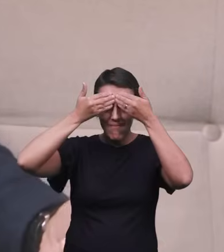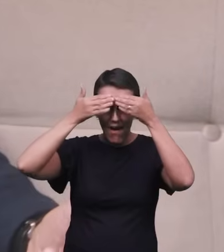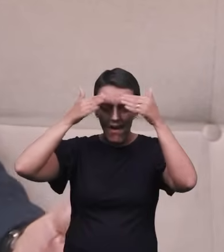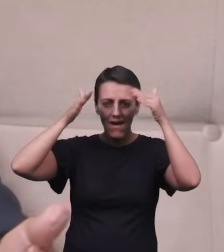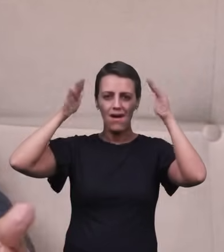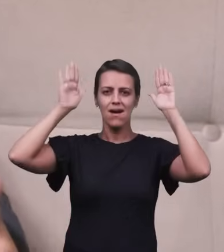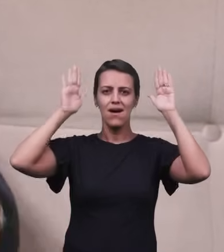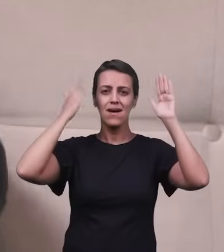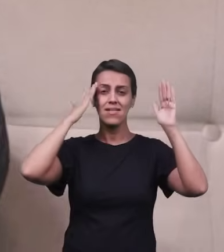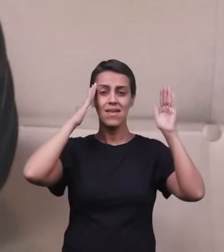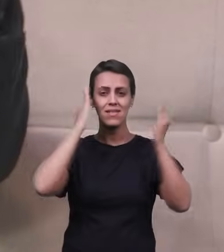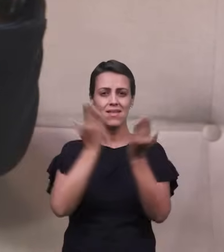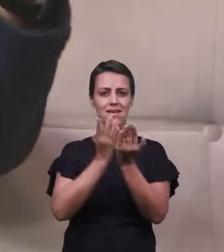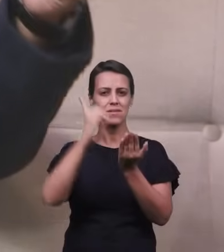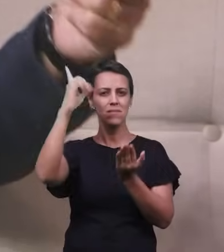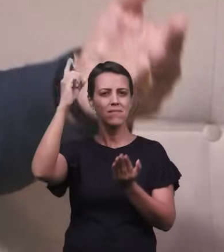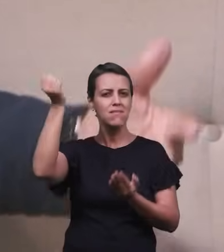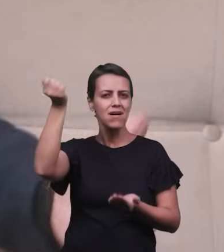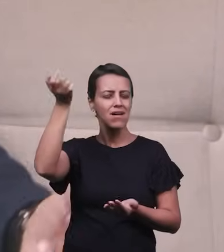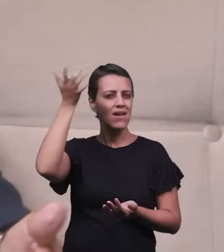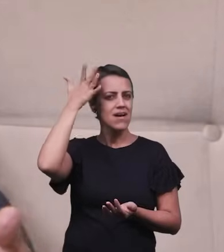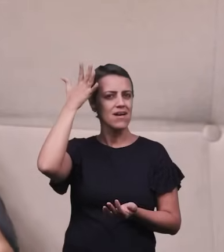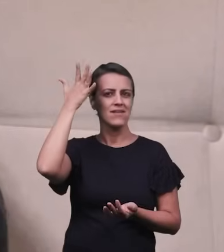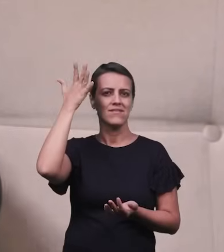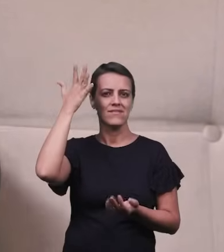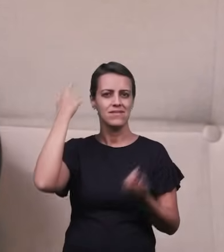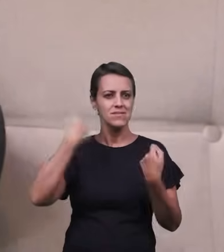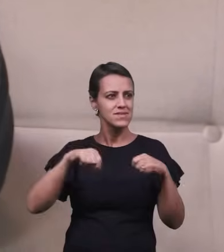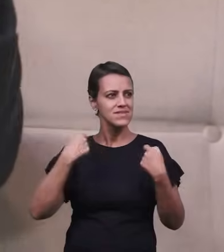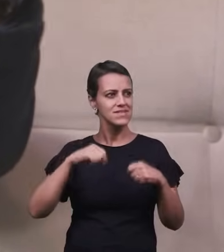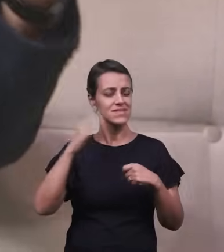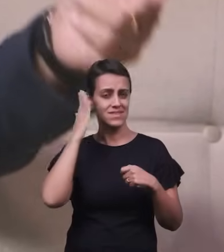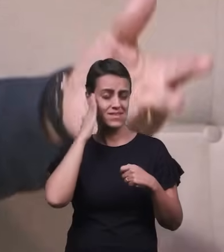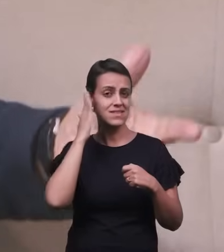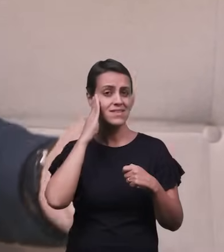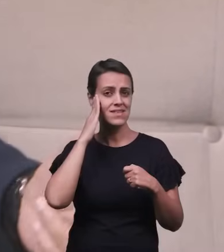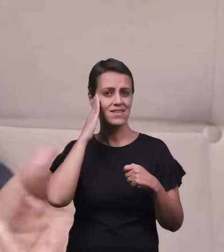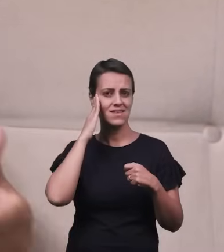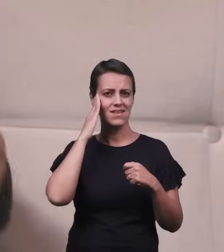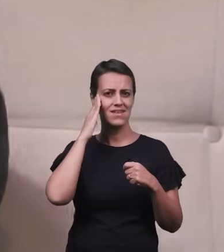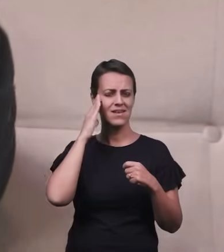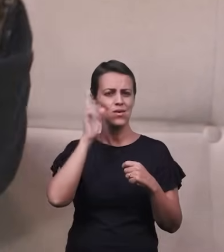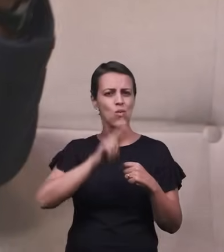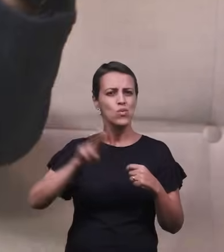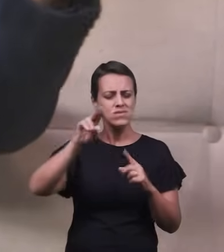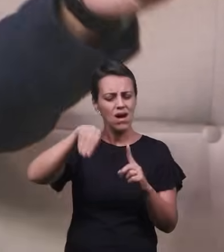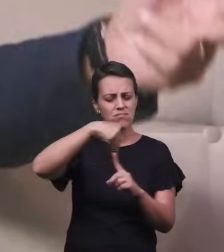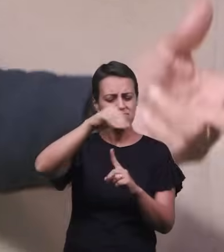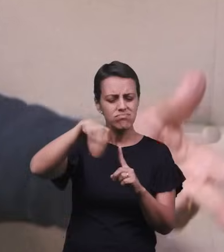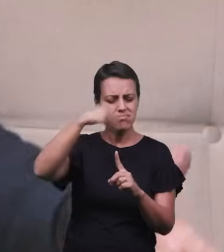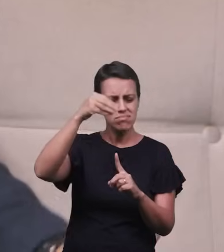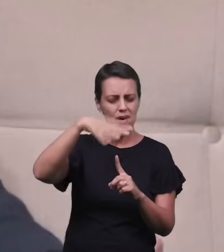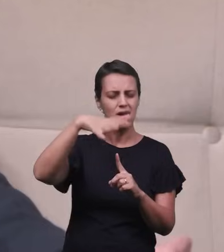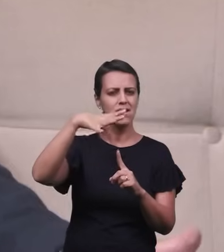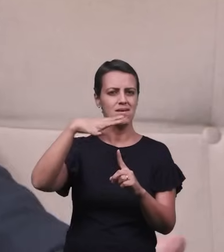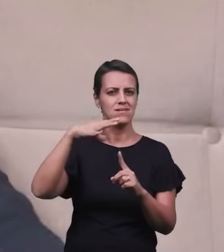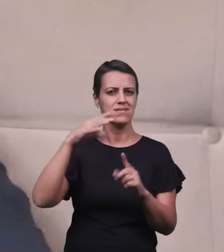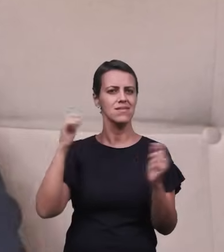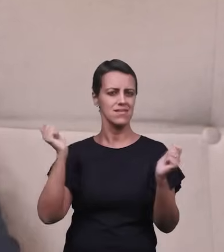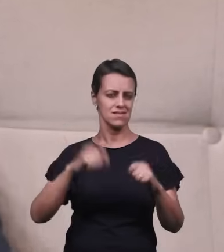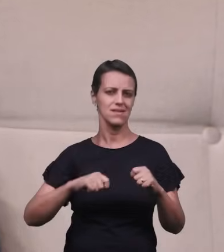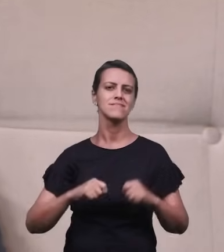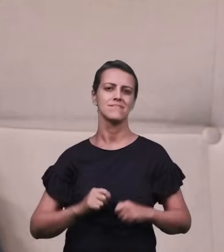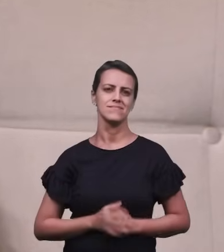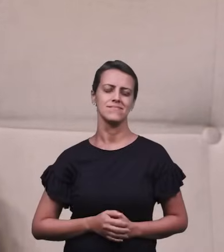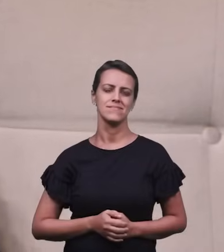palavra revelada, através dos dons espirituais, é através dos recursos da graça, que essa cegueira dos entendimentos pode ser